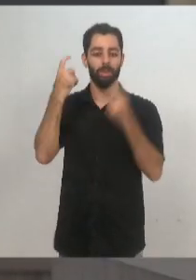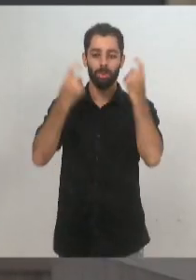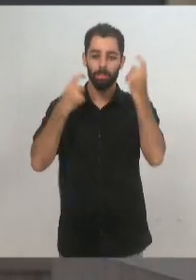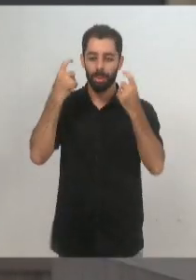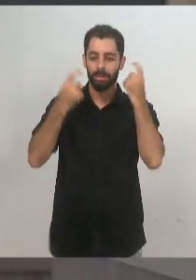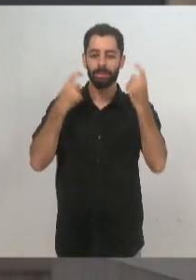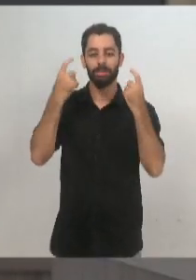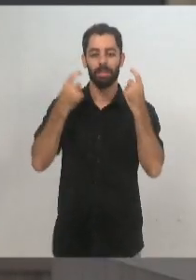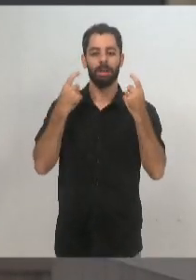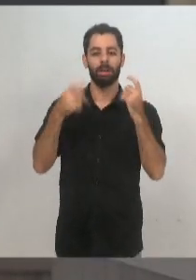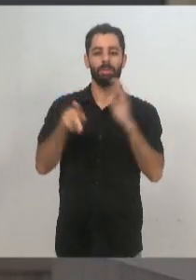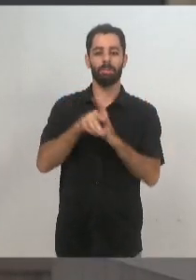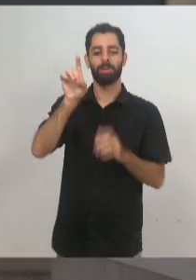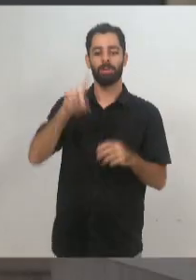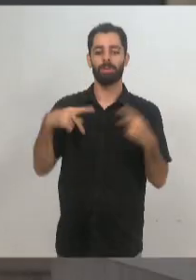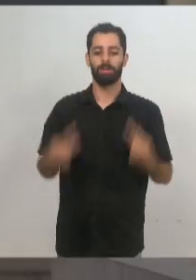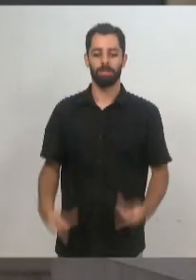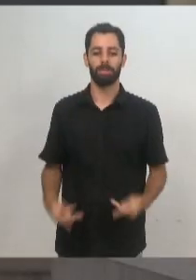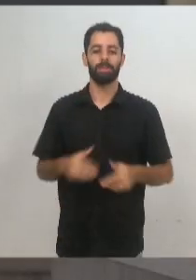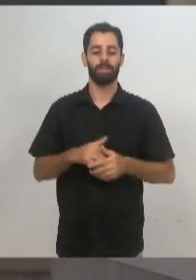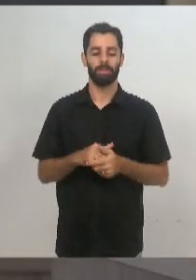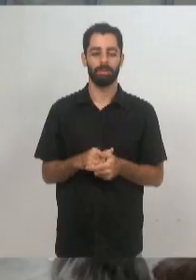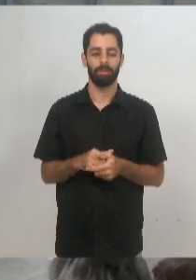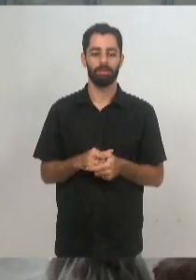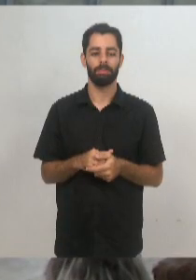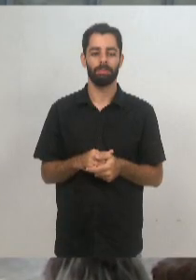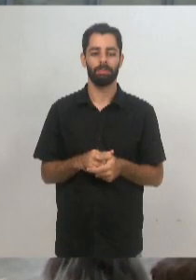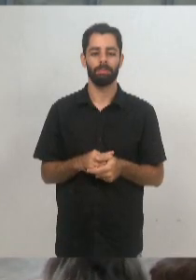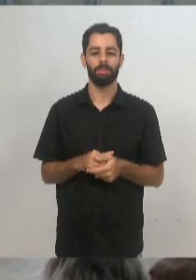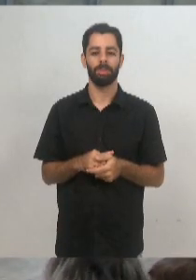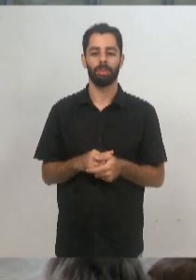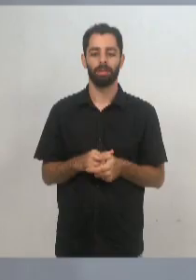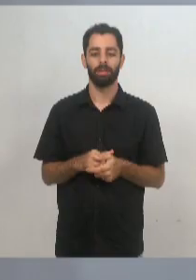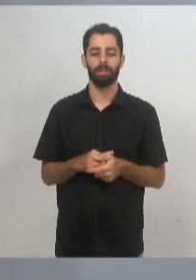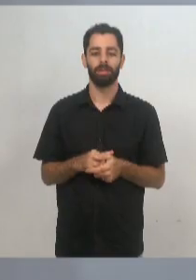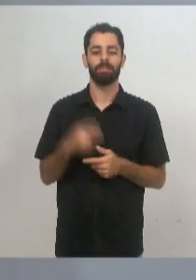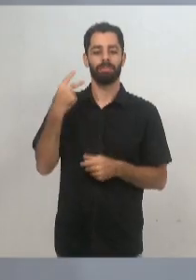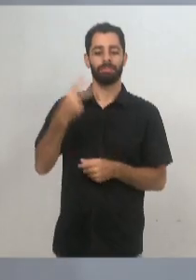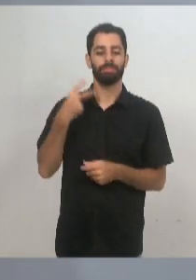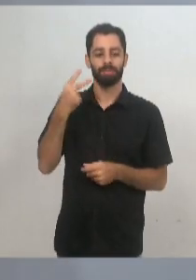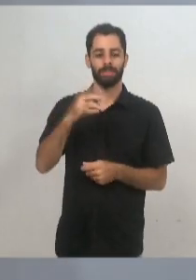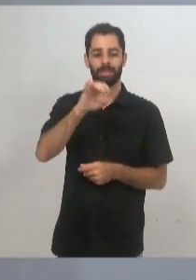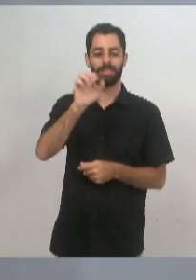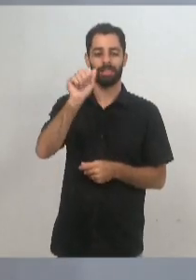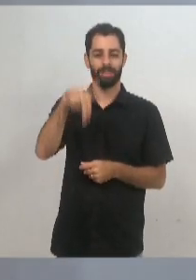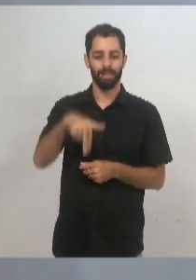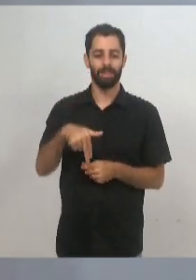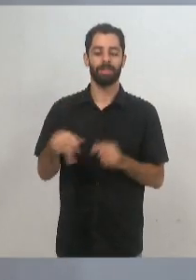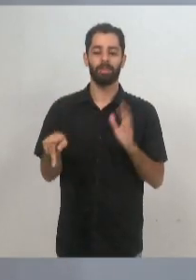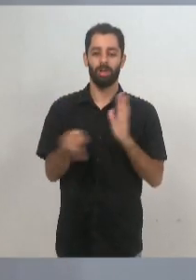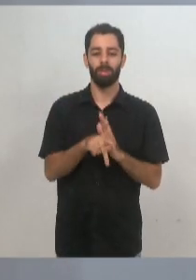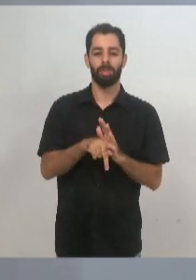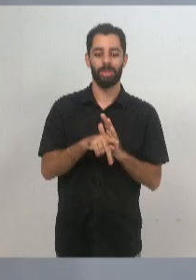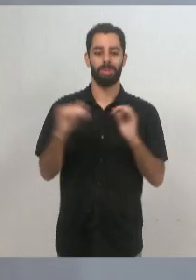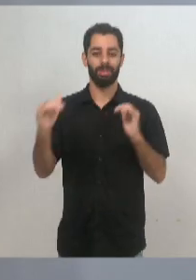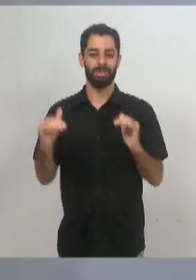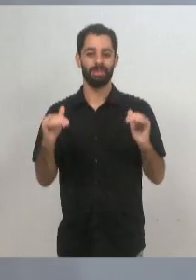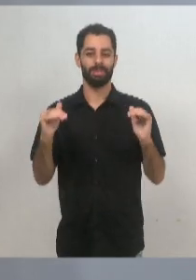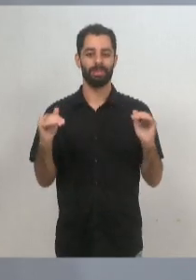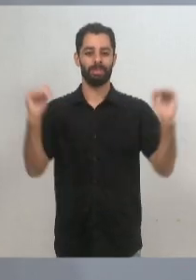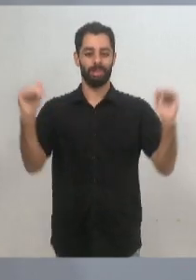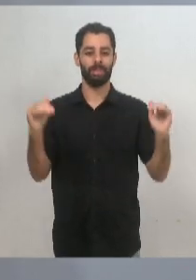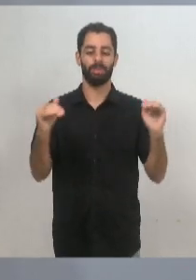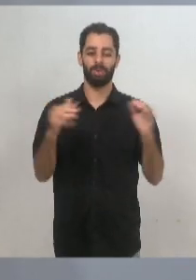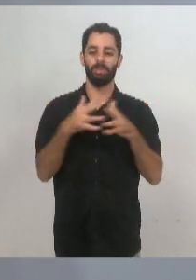em relação aos direitos humanos, mas eu faço esse adendo. Vereador Jean, os extremos são complicados no